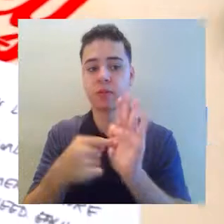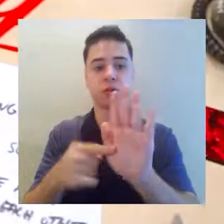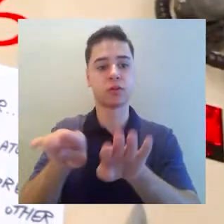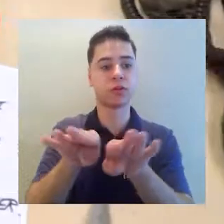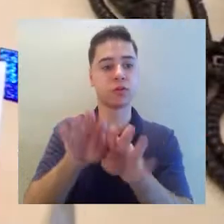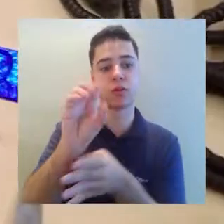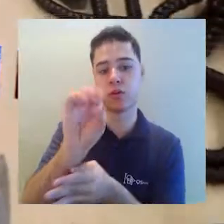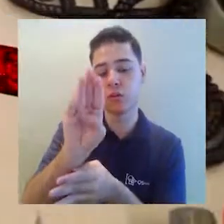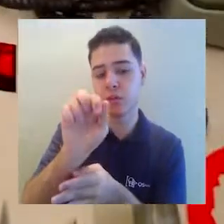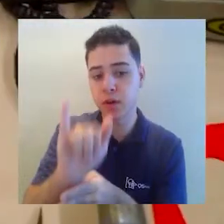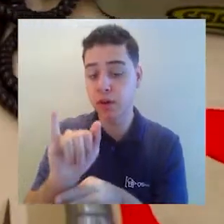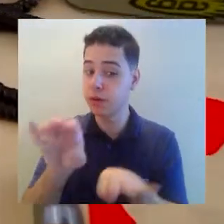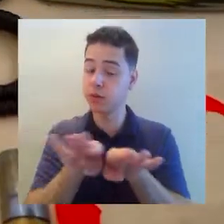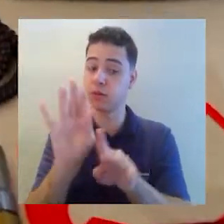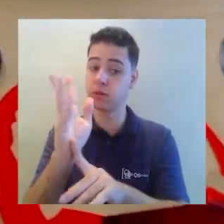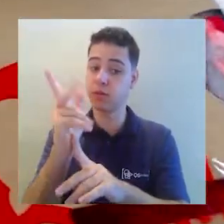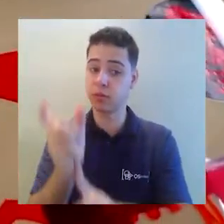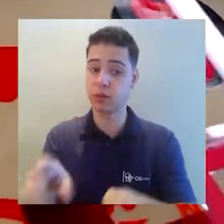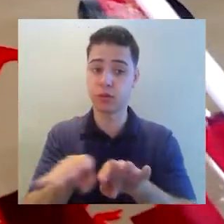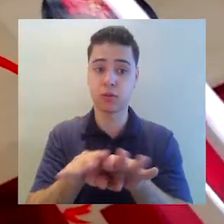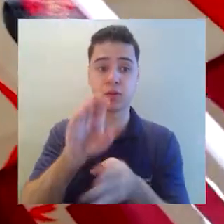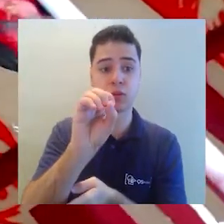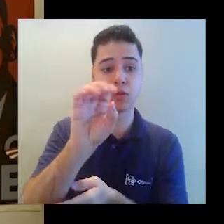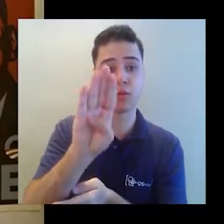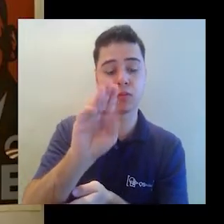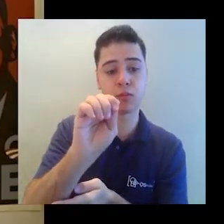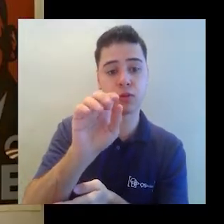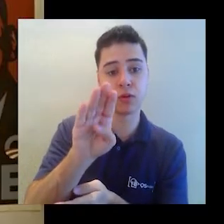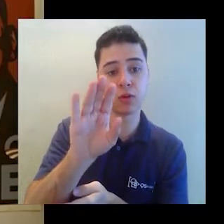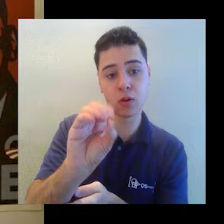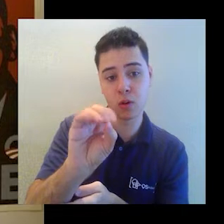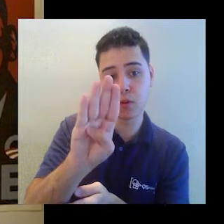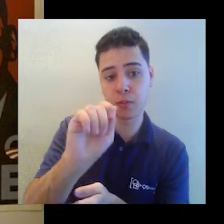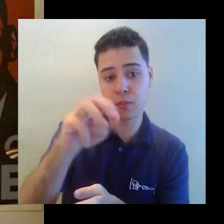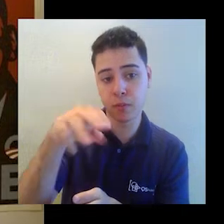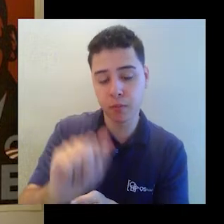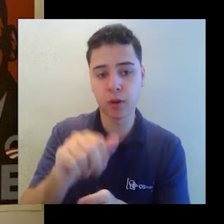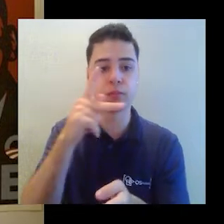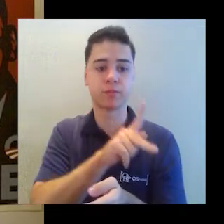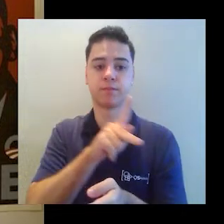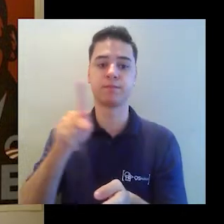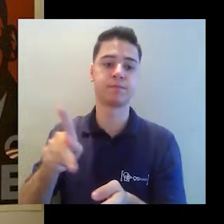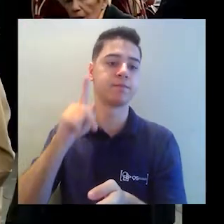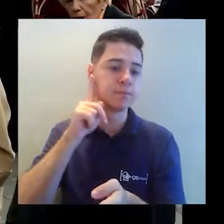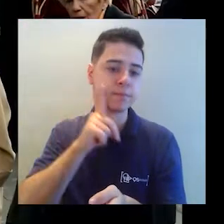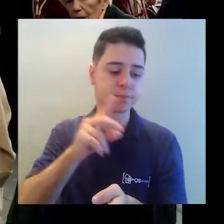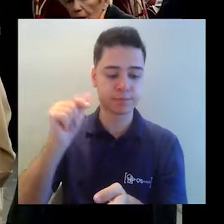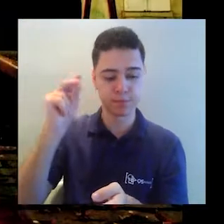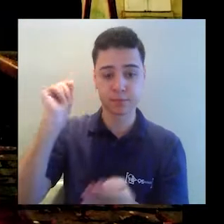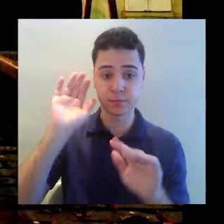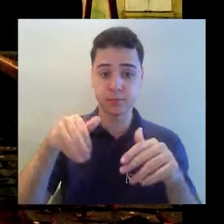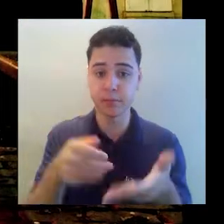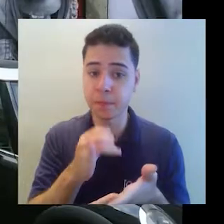Obey. Também é dele o pôster que foi a grande marca da campanha eleitoral de Barack Obama para a presidência dos Estados Unidos.